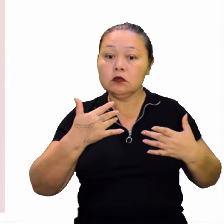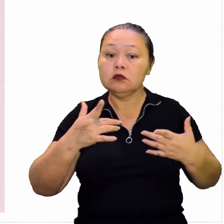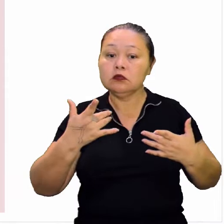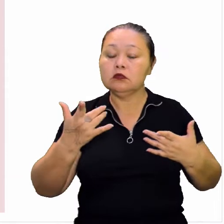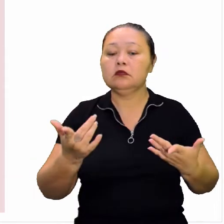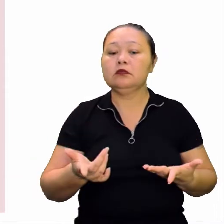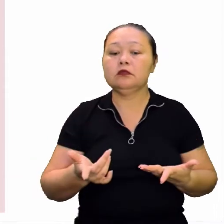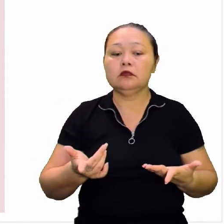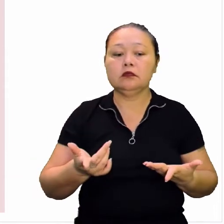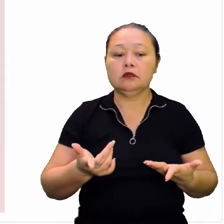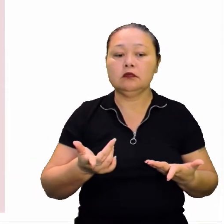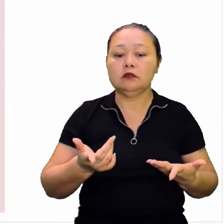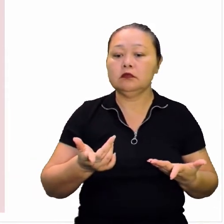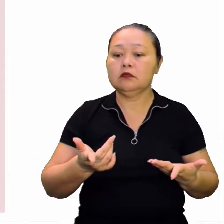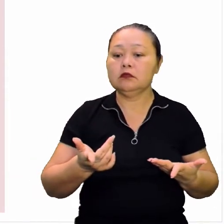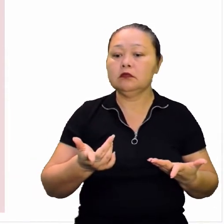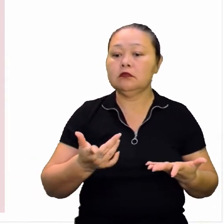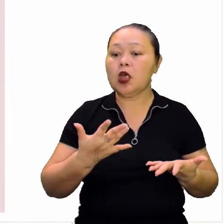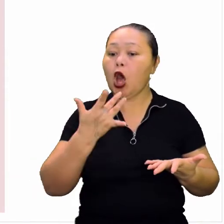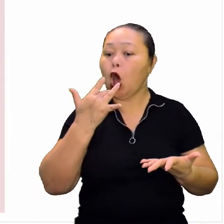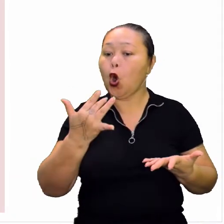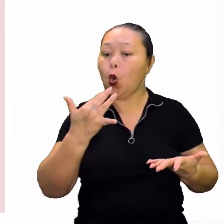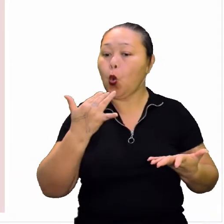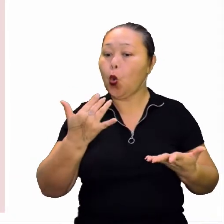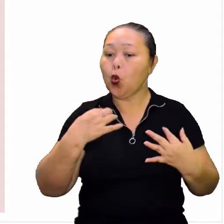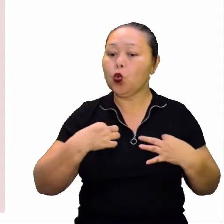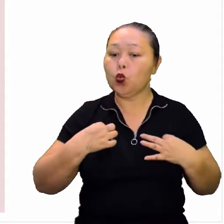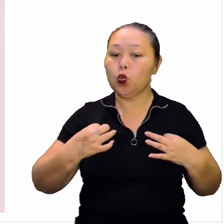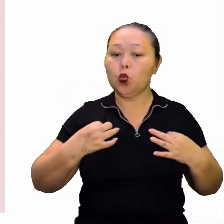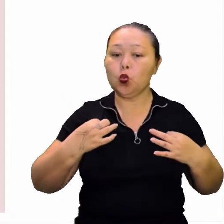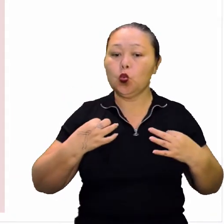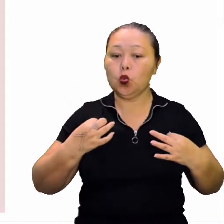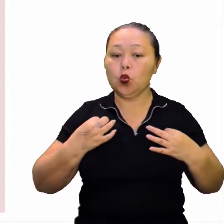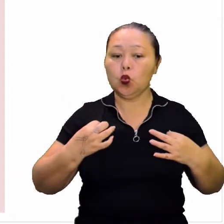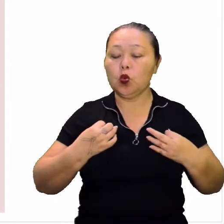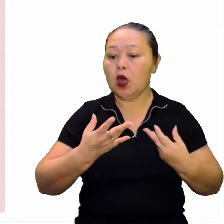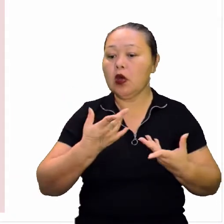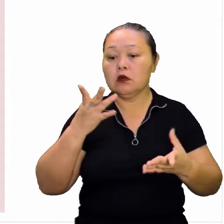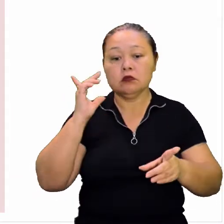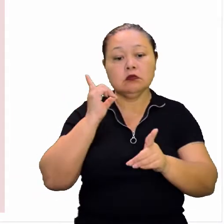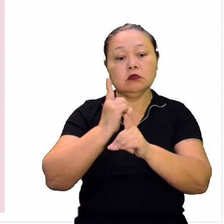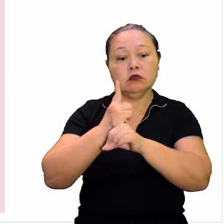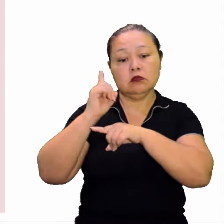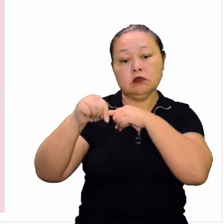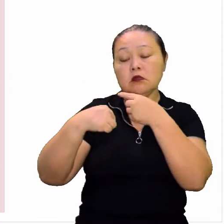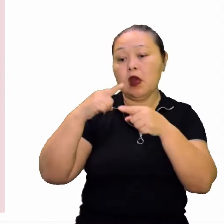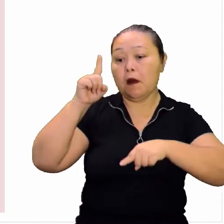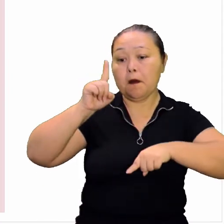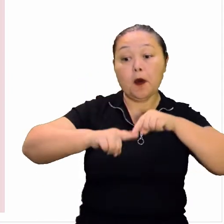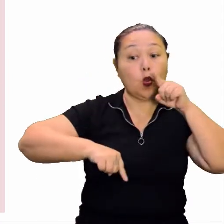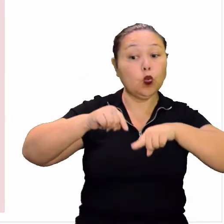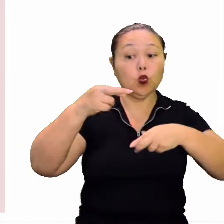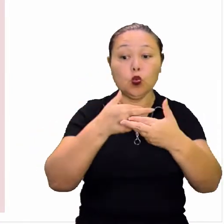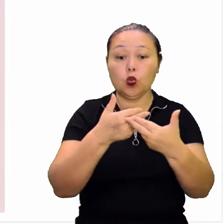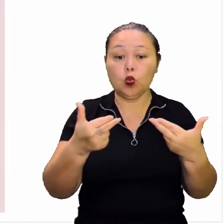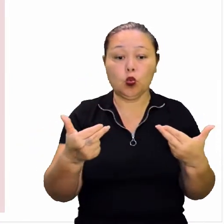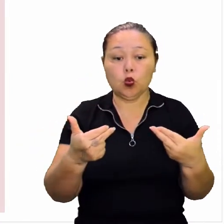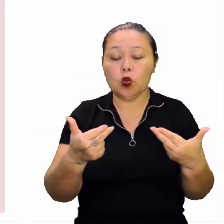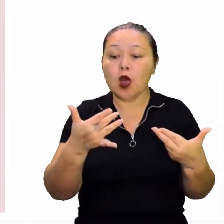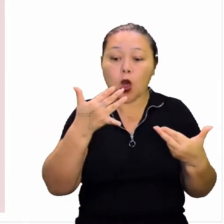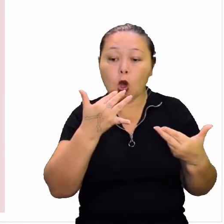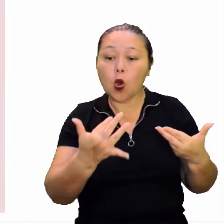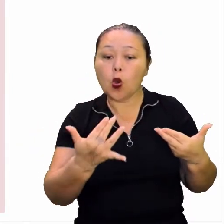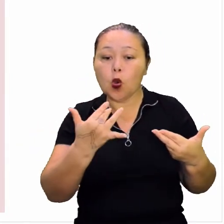Olha aí, a cor do tecido, na verdade, eles vão descobrir através de produtos, né? Vão